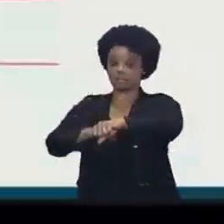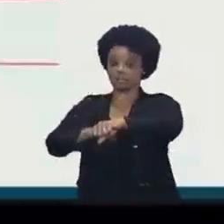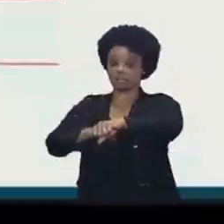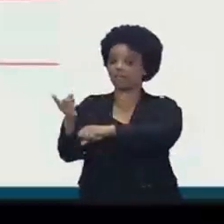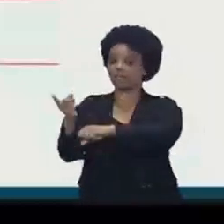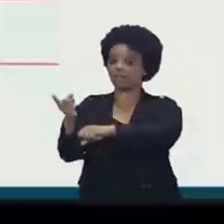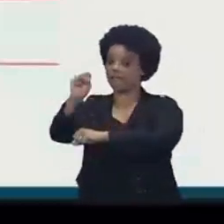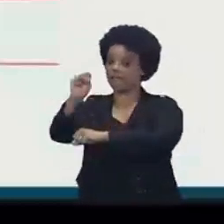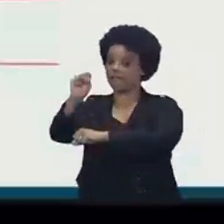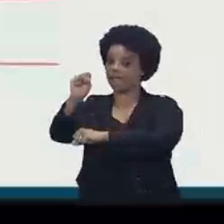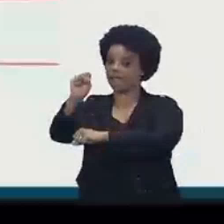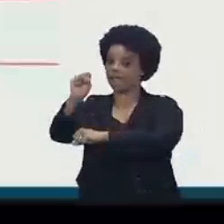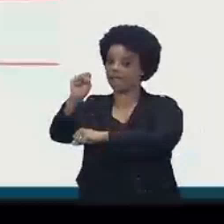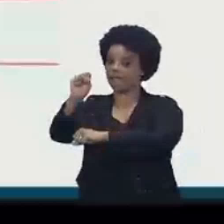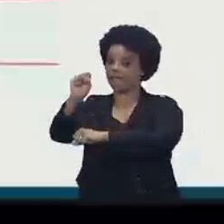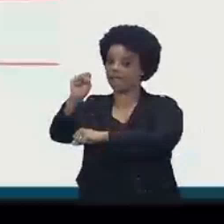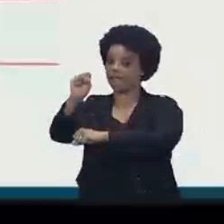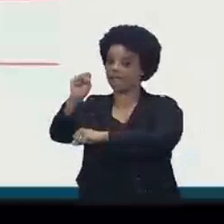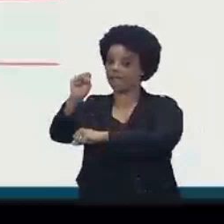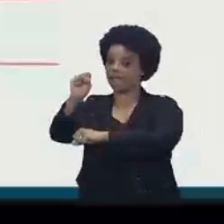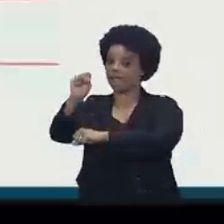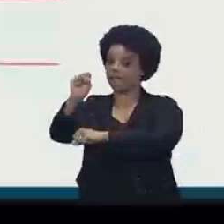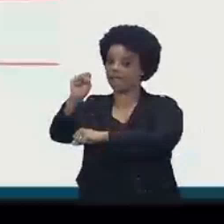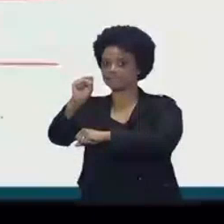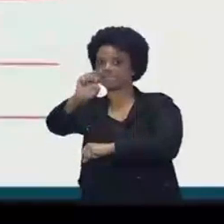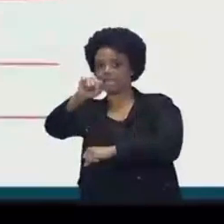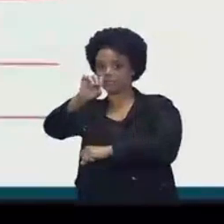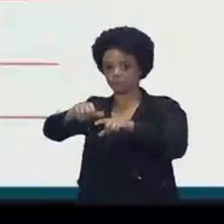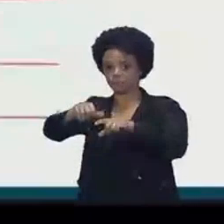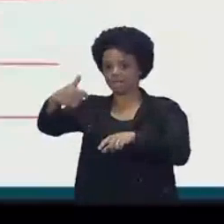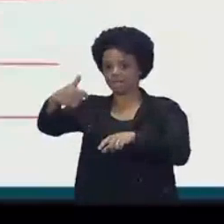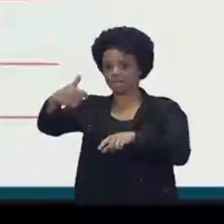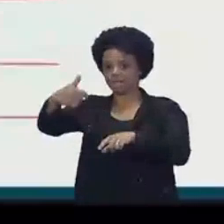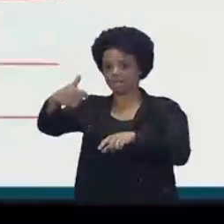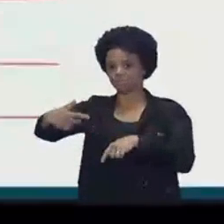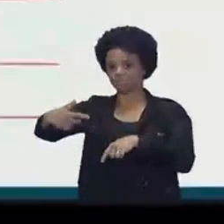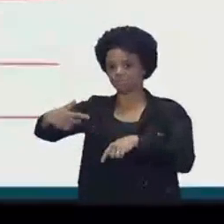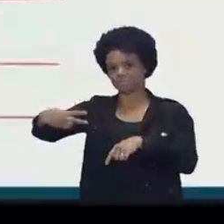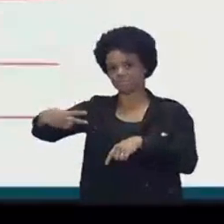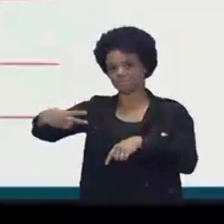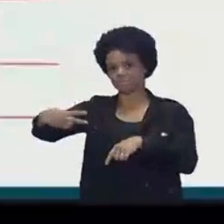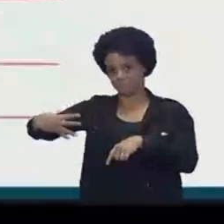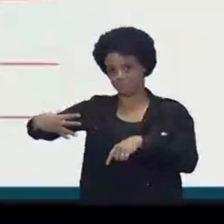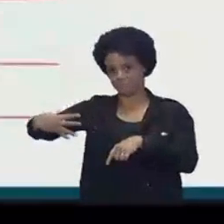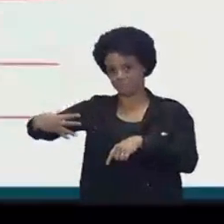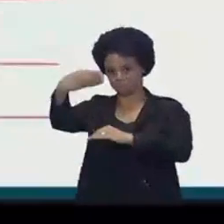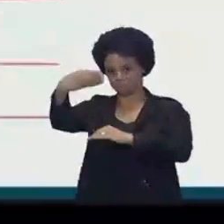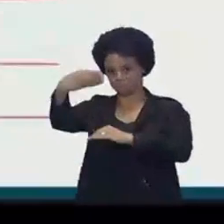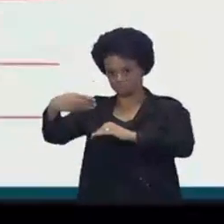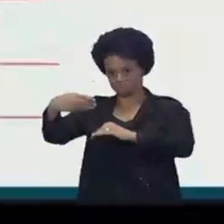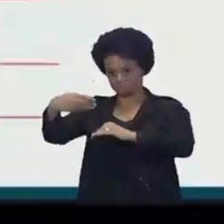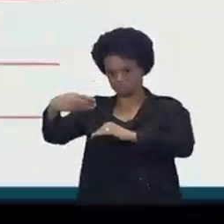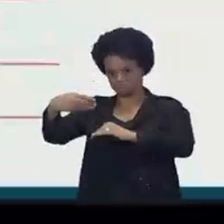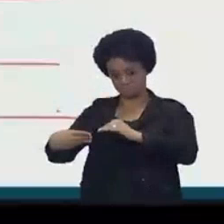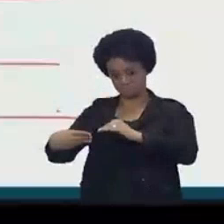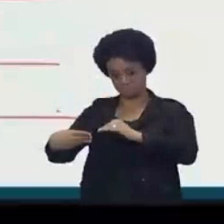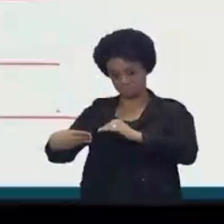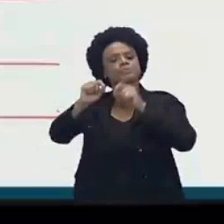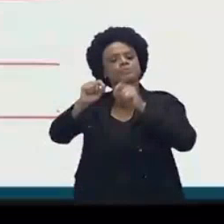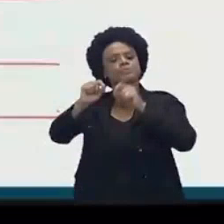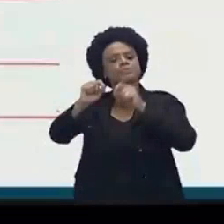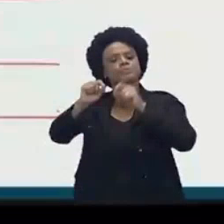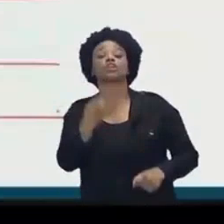terceiro e o quarto, assim sucessivamente, né? De modo que o que a gente vai